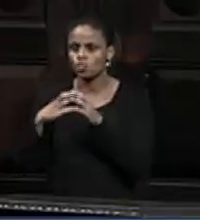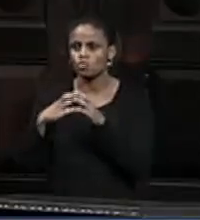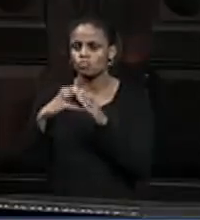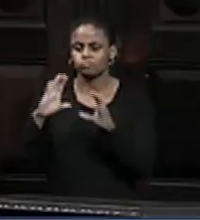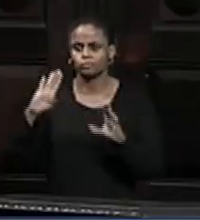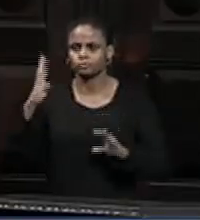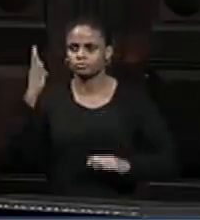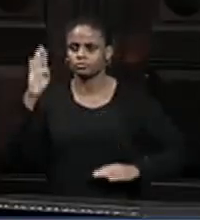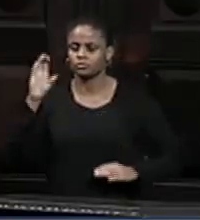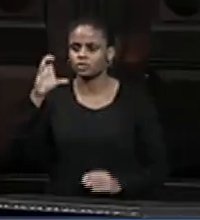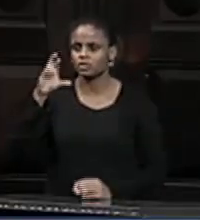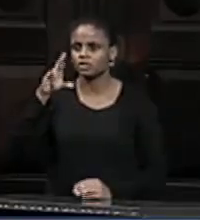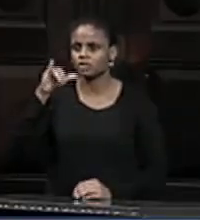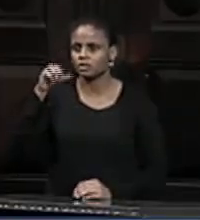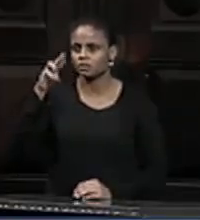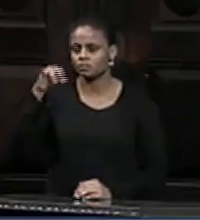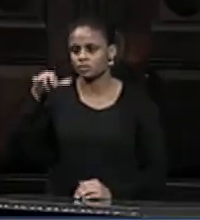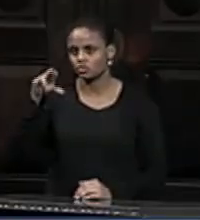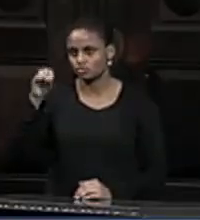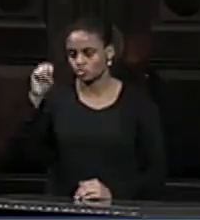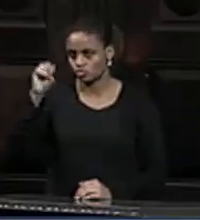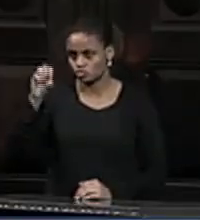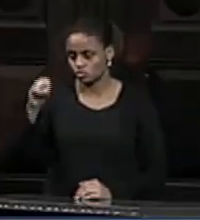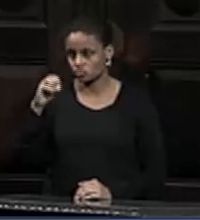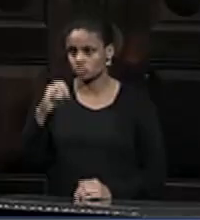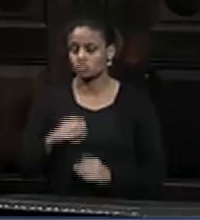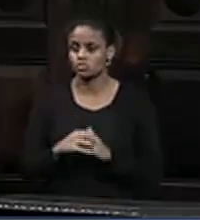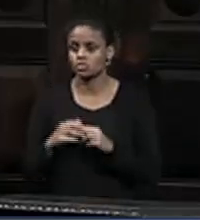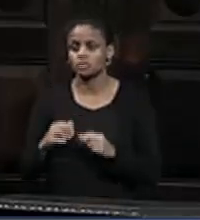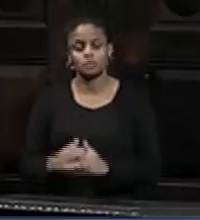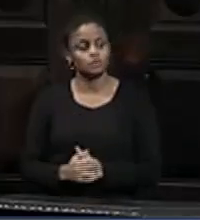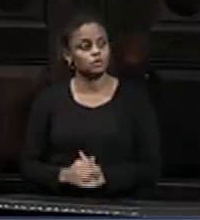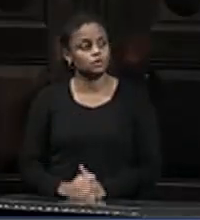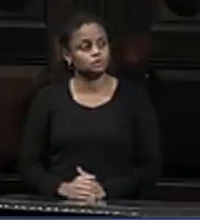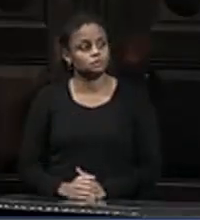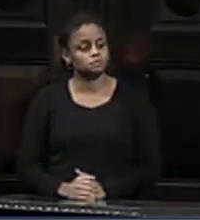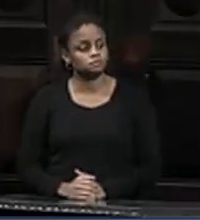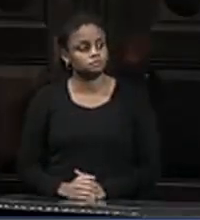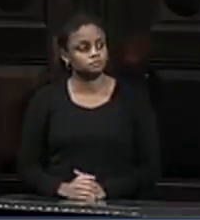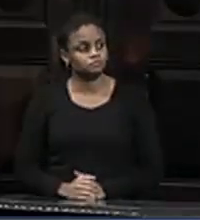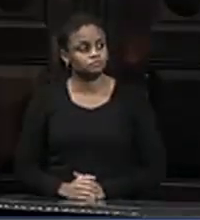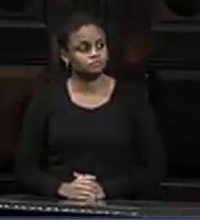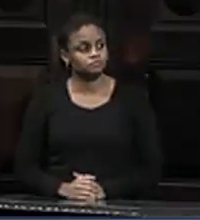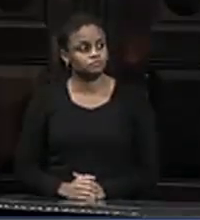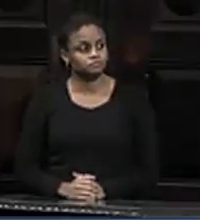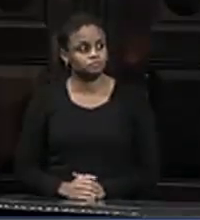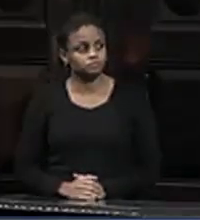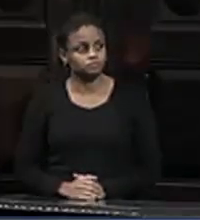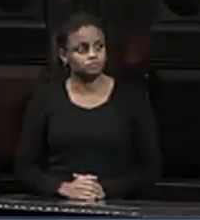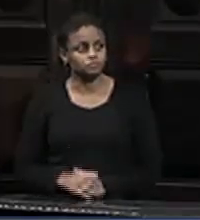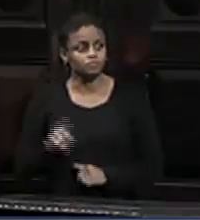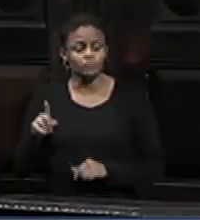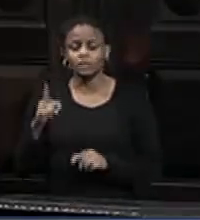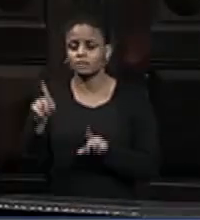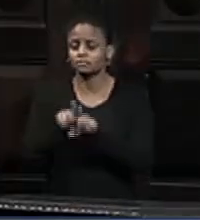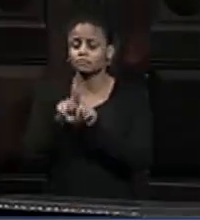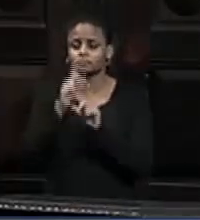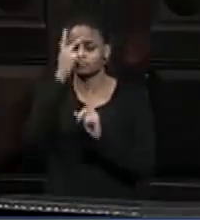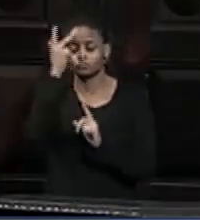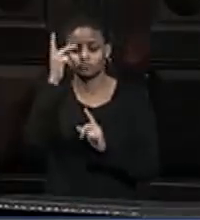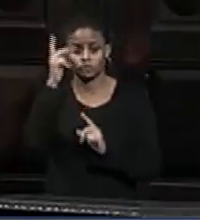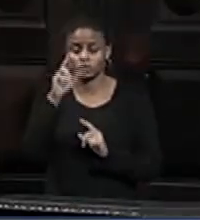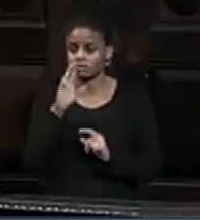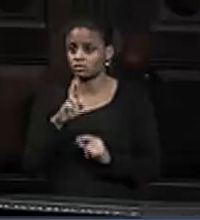presidente da agência reguladora, um dos diretores, os representantes do Inmetro, que eram